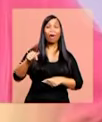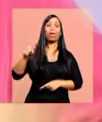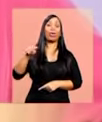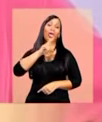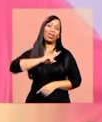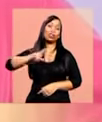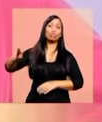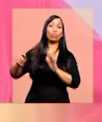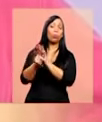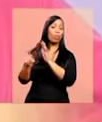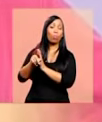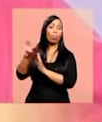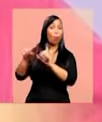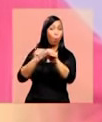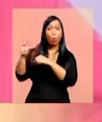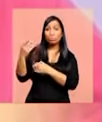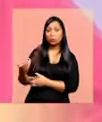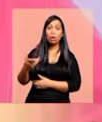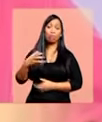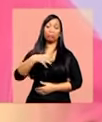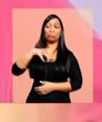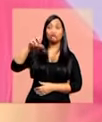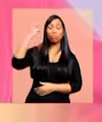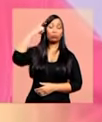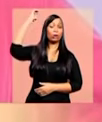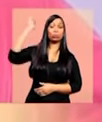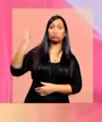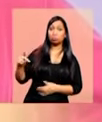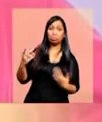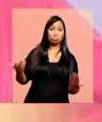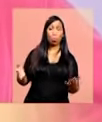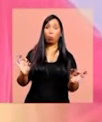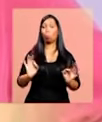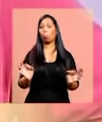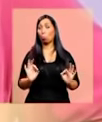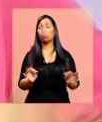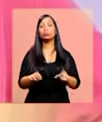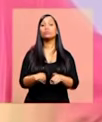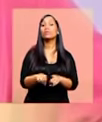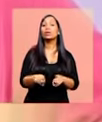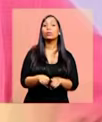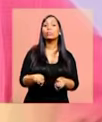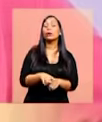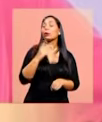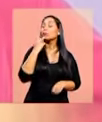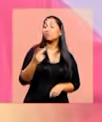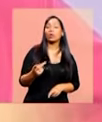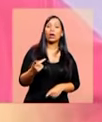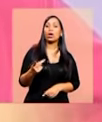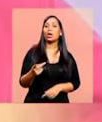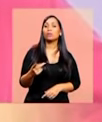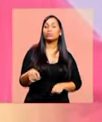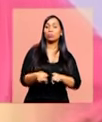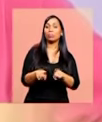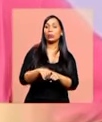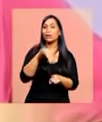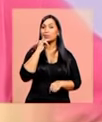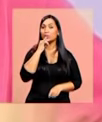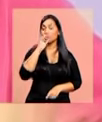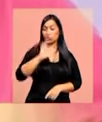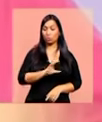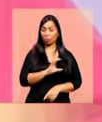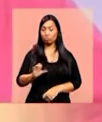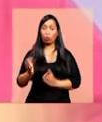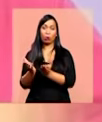religiosa não muda nada, né, na condição, na capacidade das pessoas. Né? E também não define caráter. O fato de uma pessoa